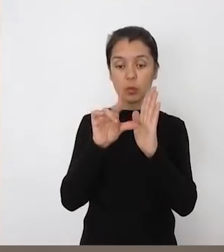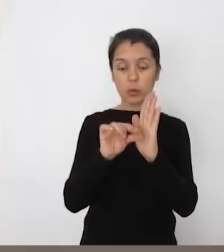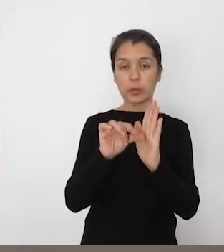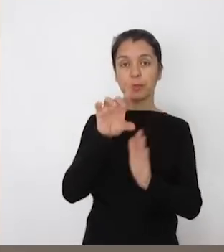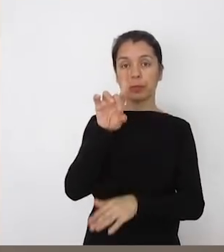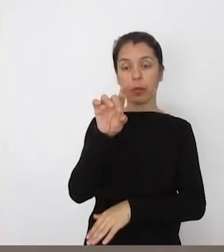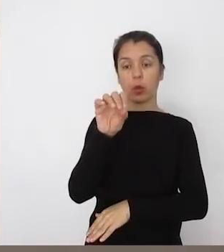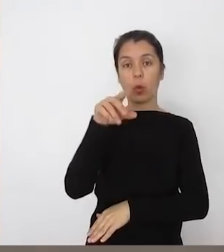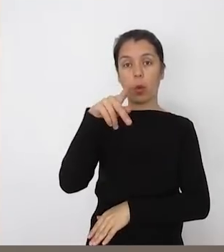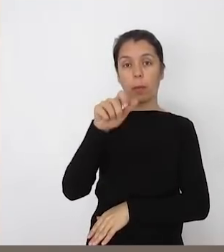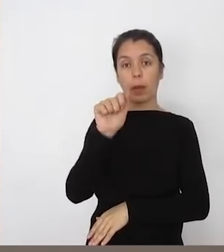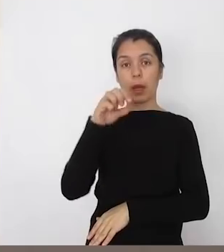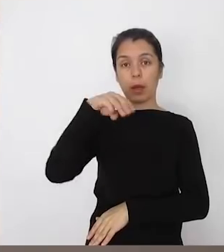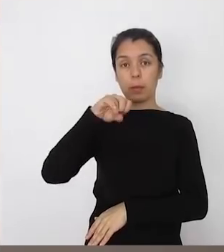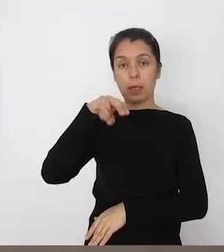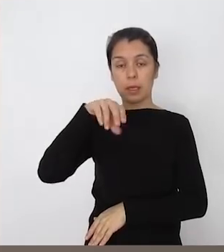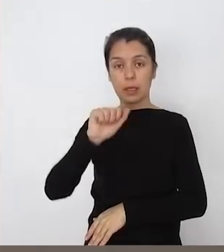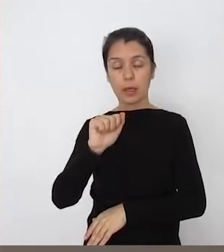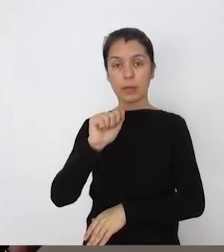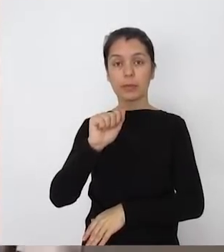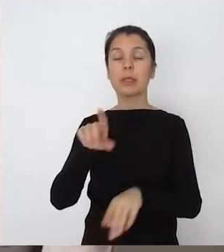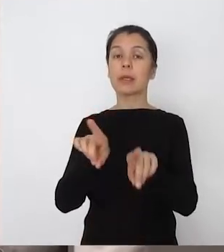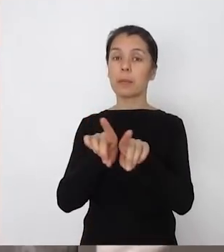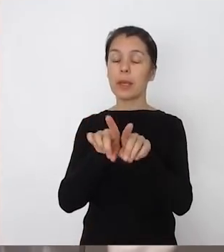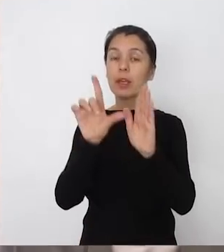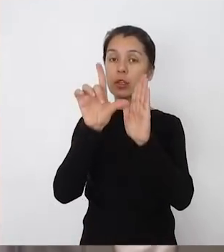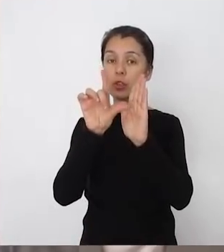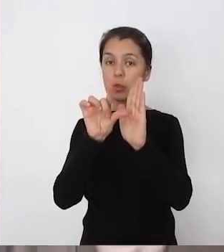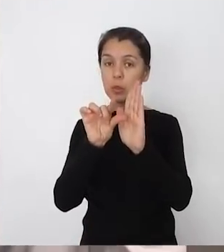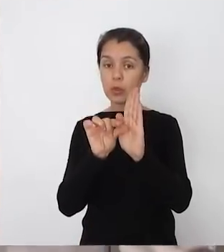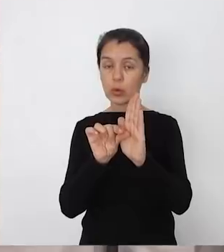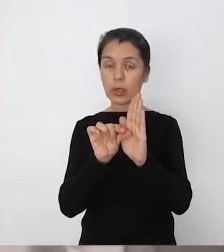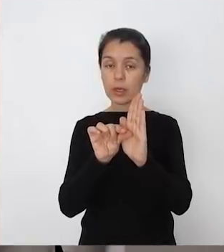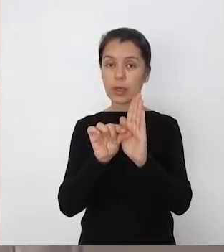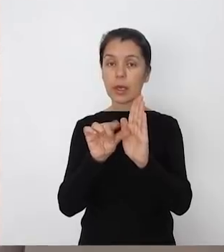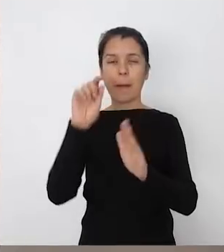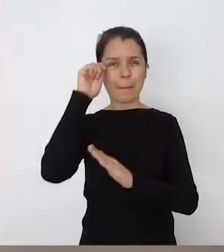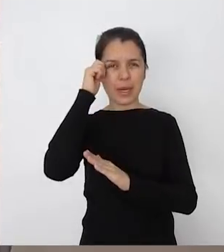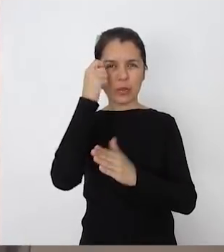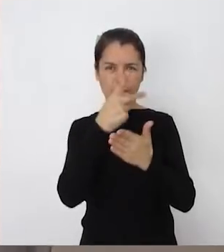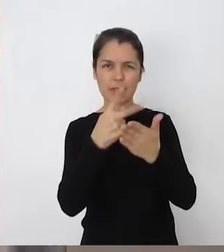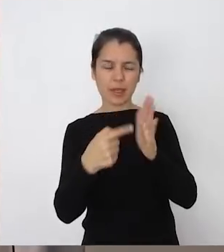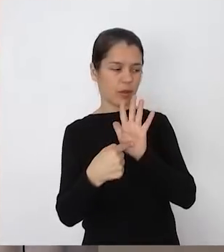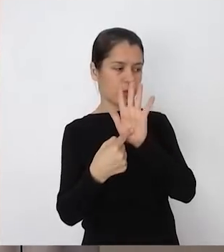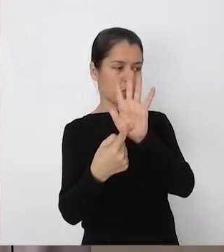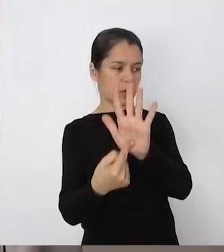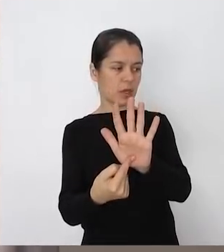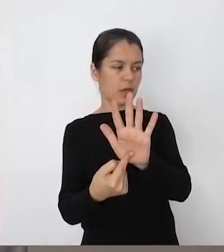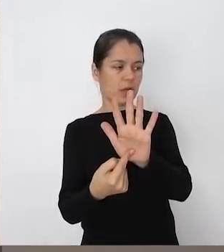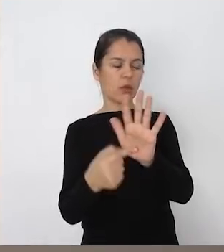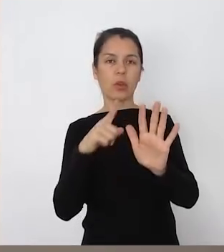aí vai gerar lactação anormal, mesmo em homens, se apertar no peito sai colostro, em meninas também, pode alterar a